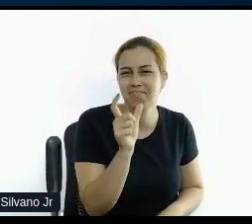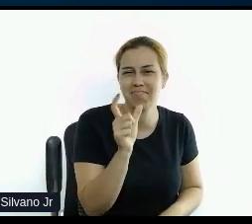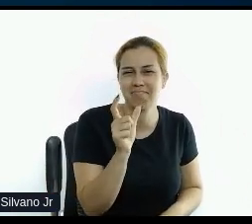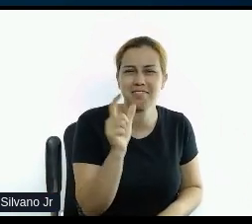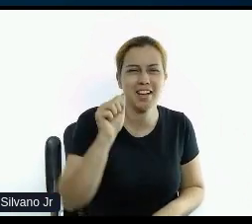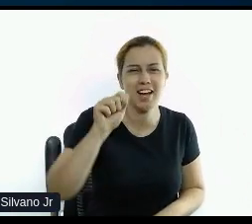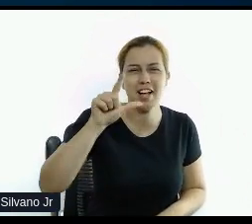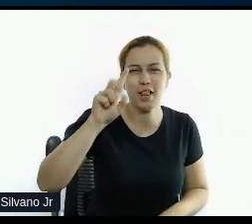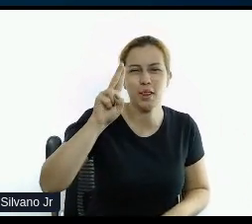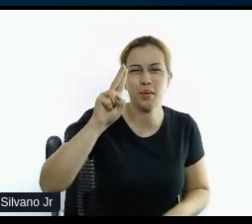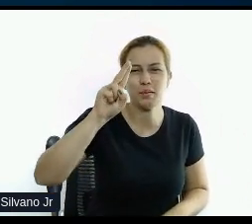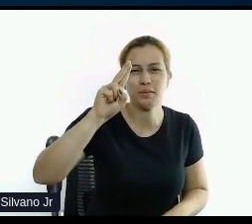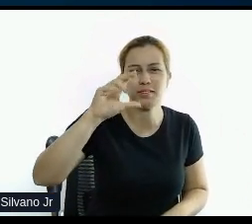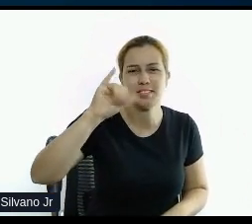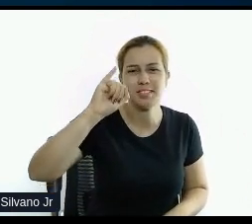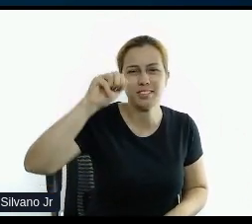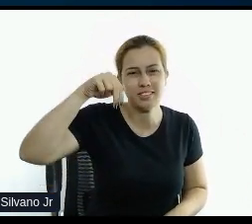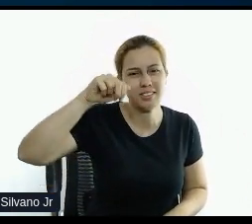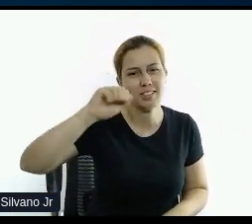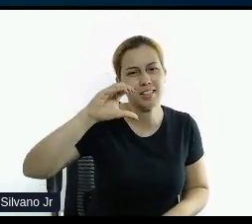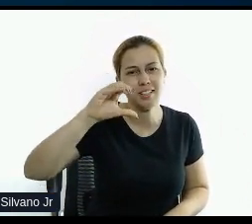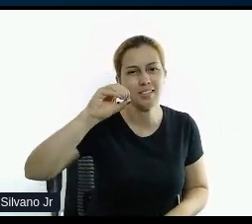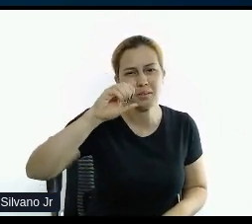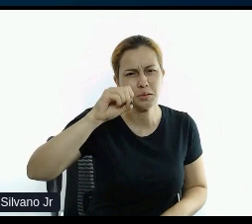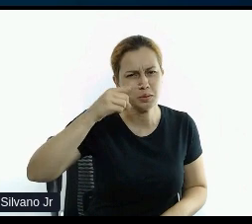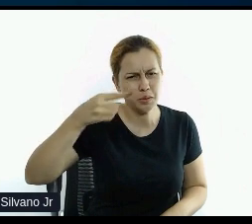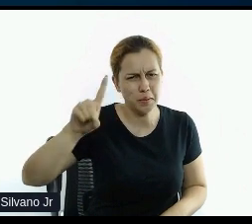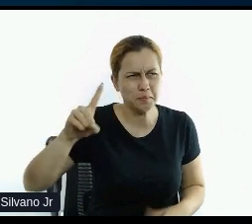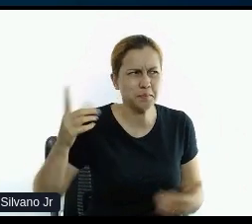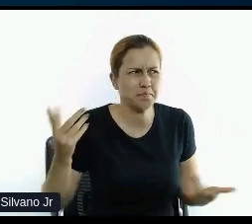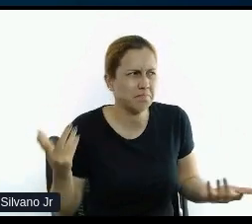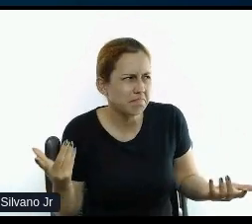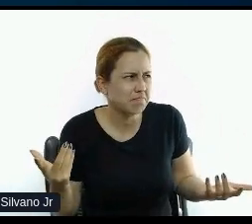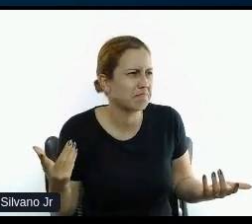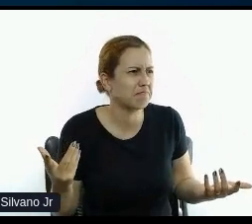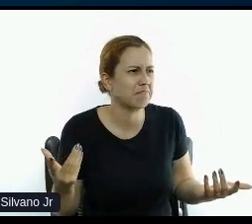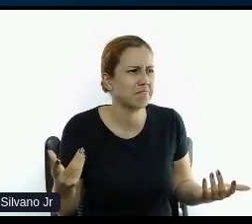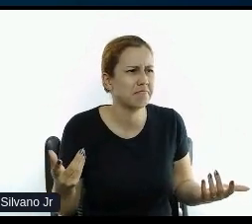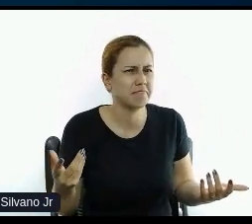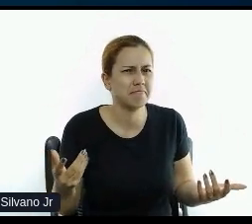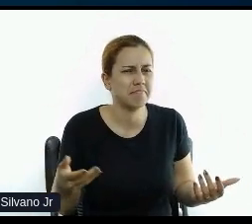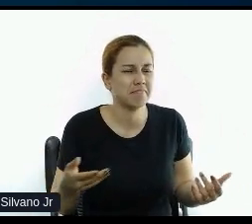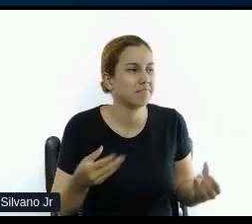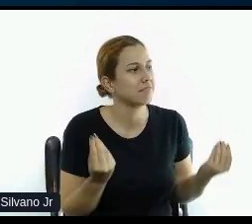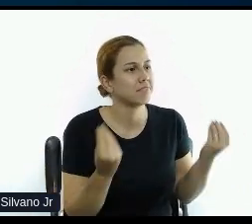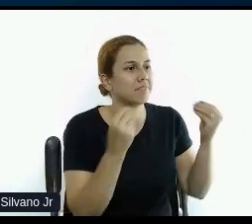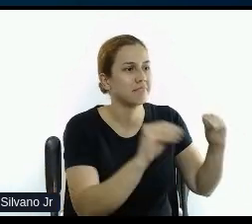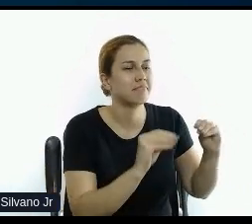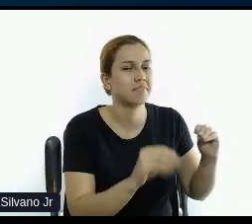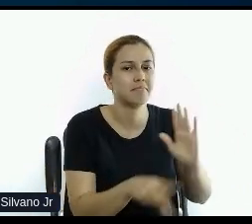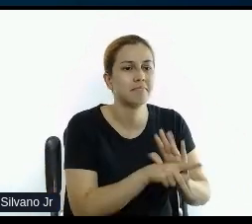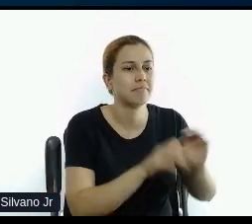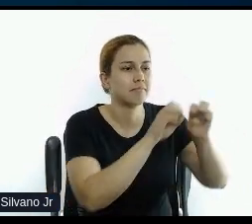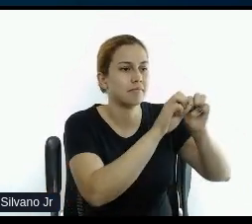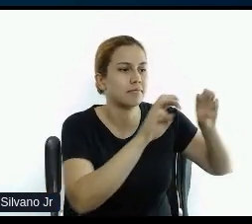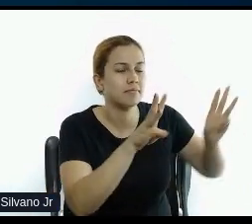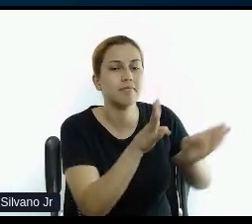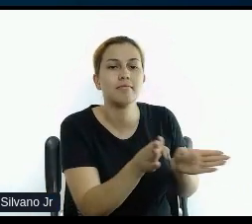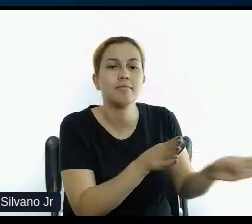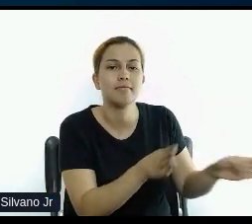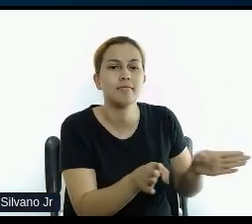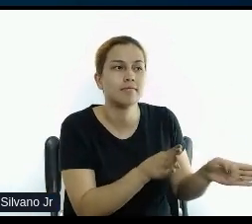geram alucinações. Então, quando eu chego e digo, ó, gera para mim aqui um site mais acessível a partir desse